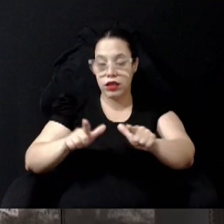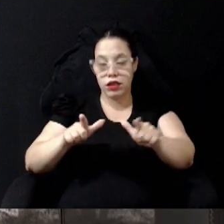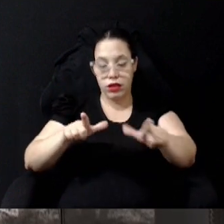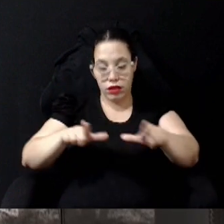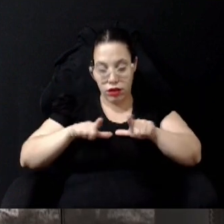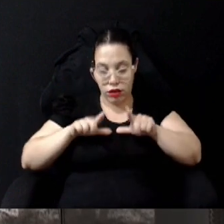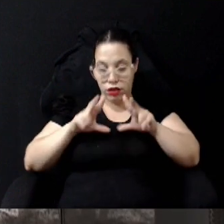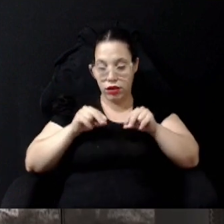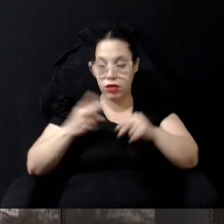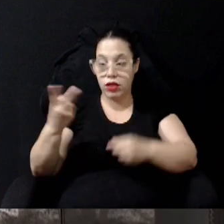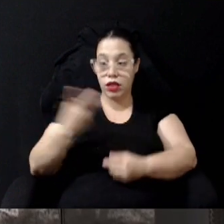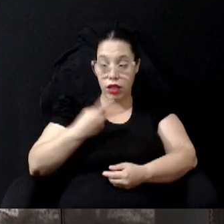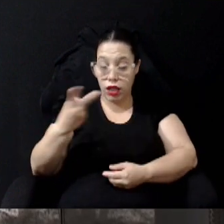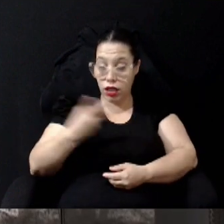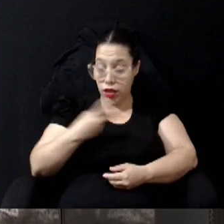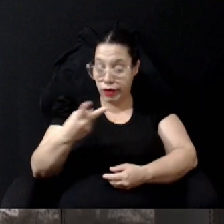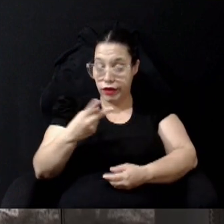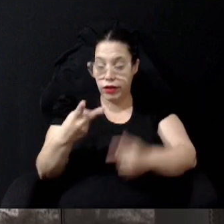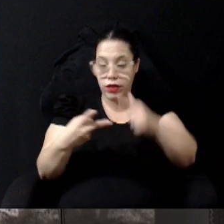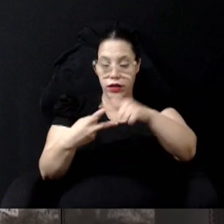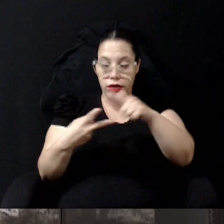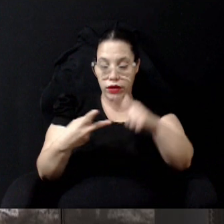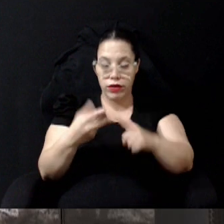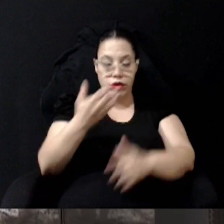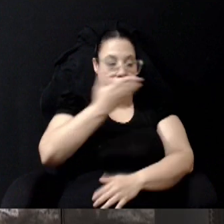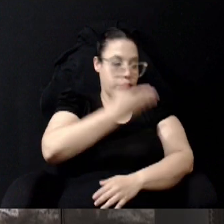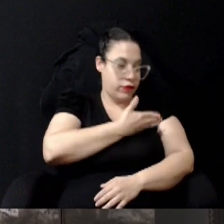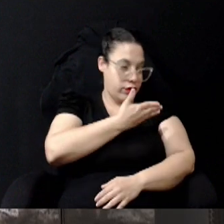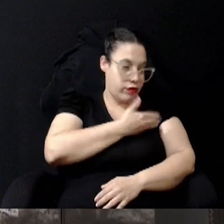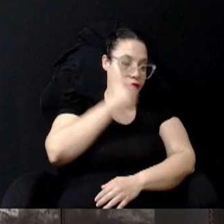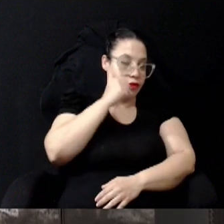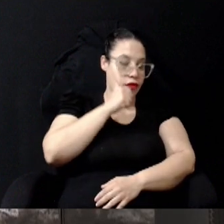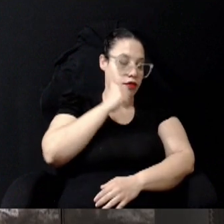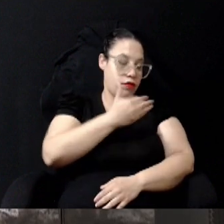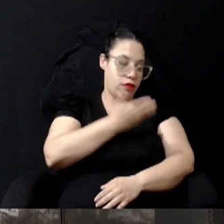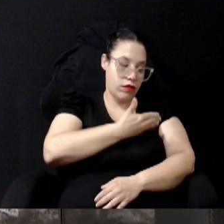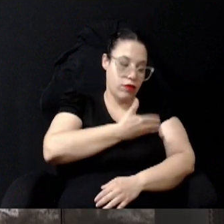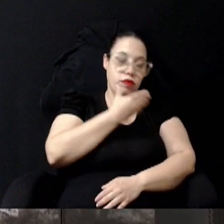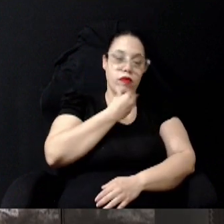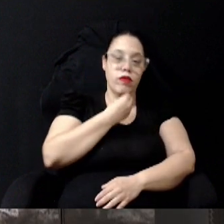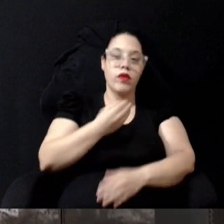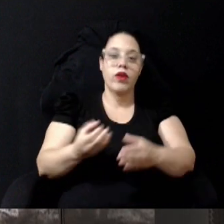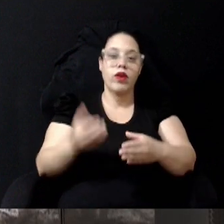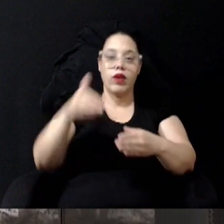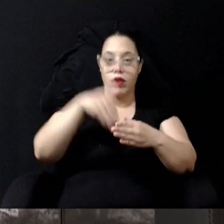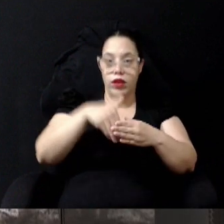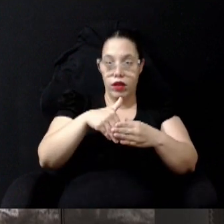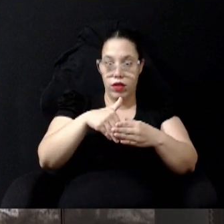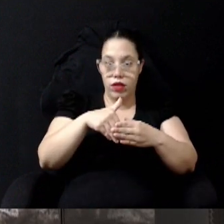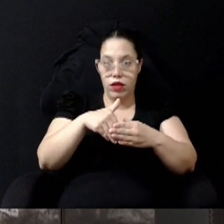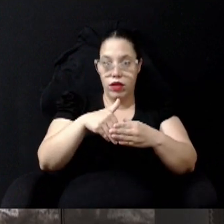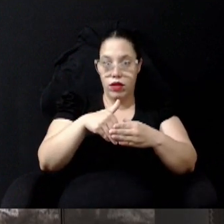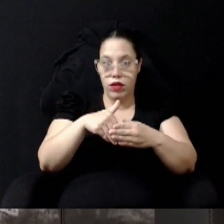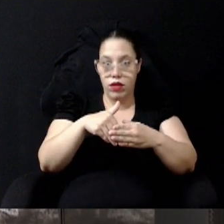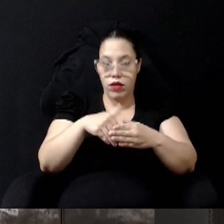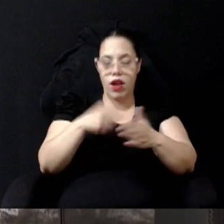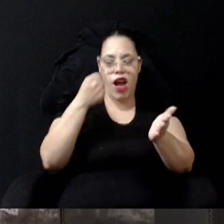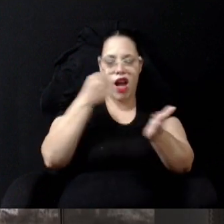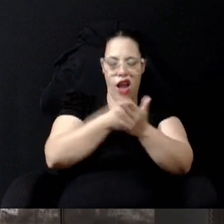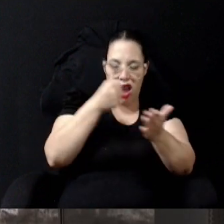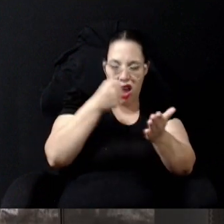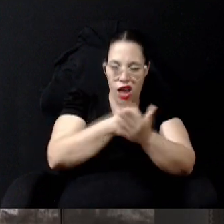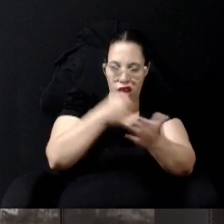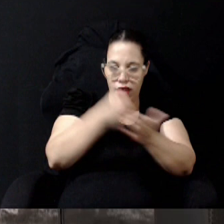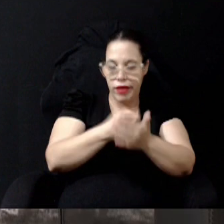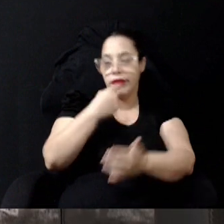títulos a esse companheiro e essa companheira dentro desse território de resistência da cidade de Campinas,